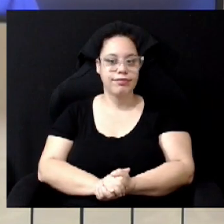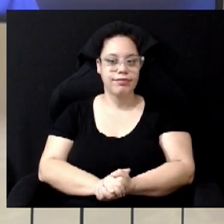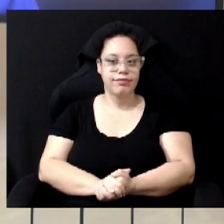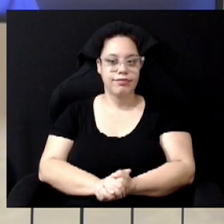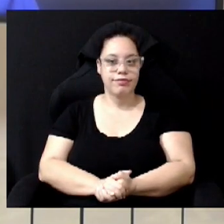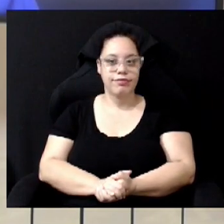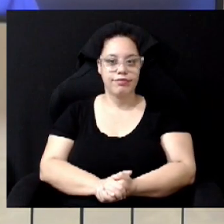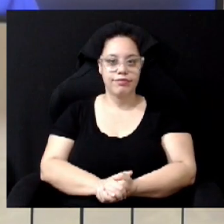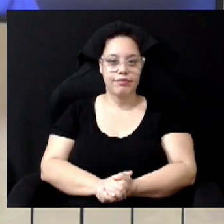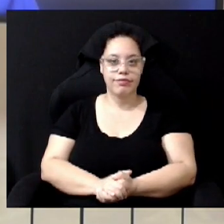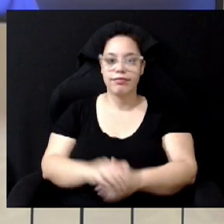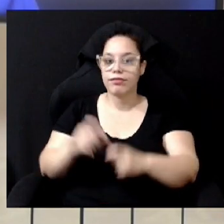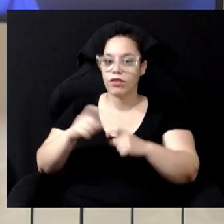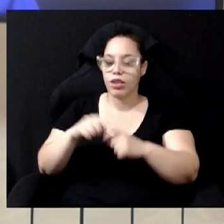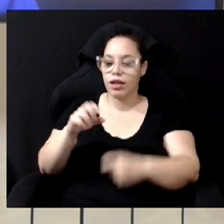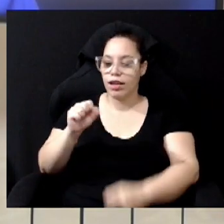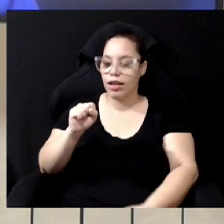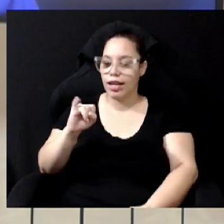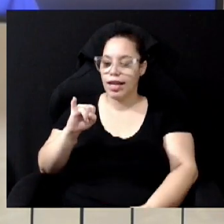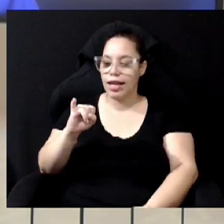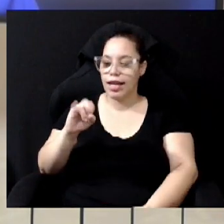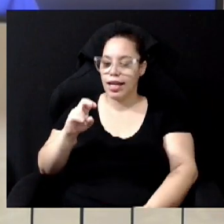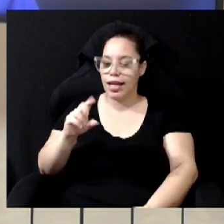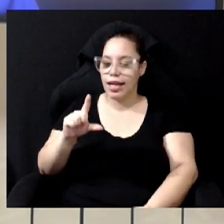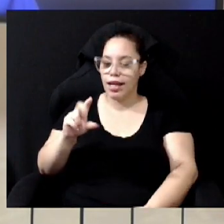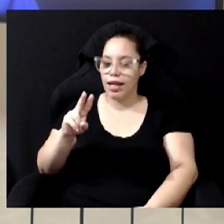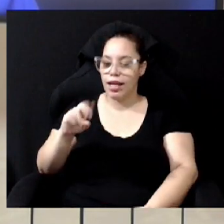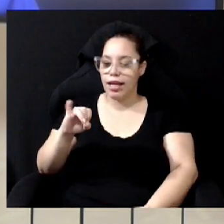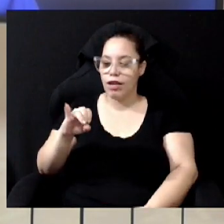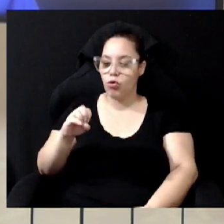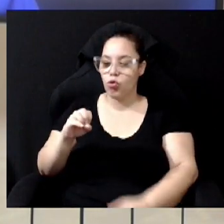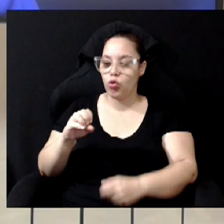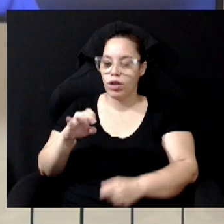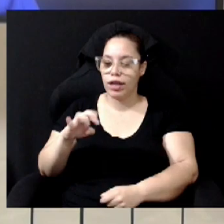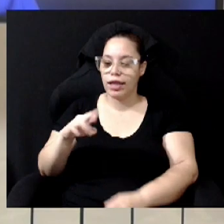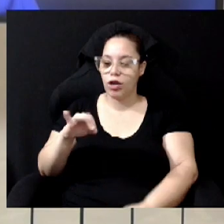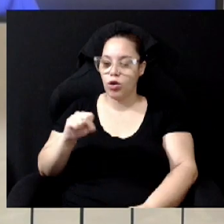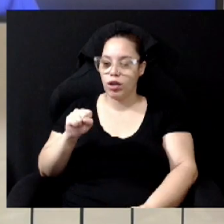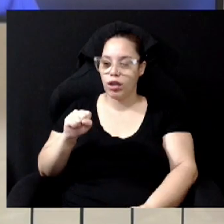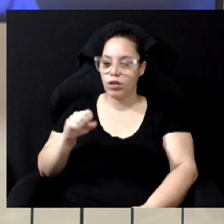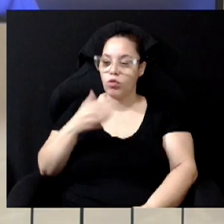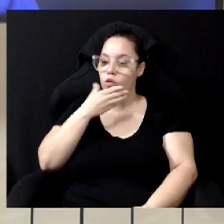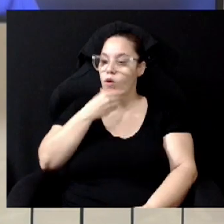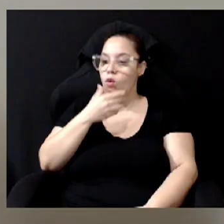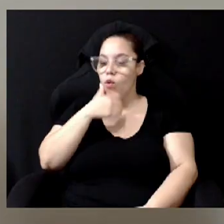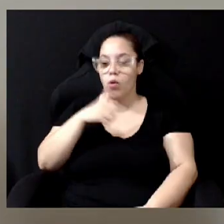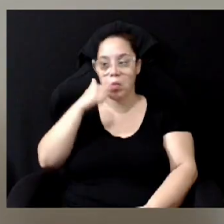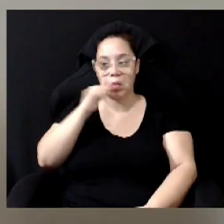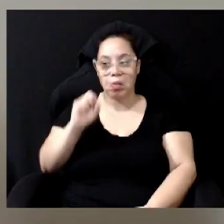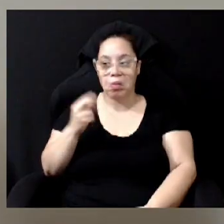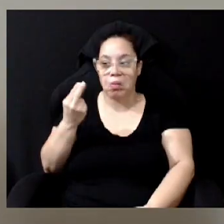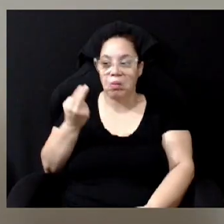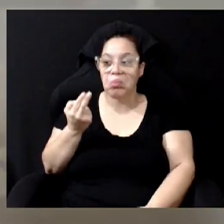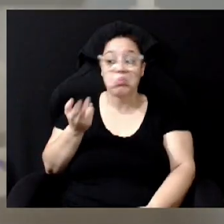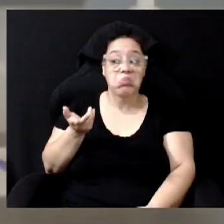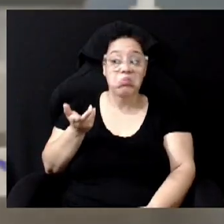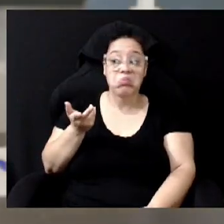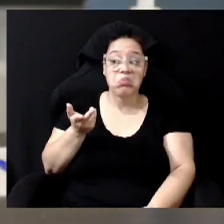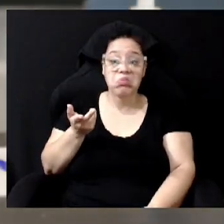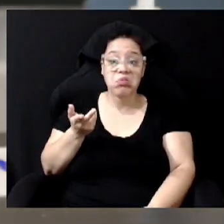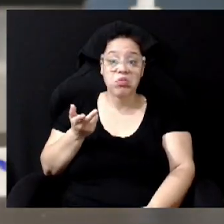Doutor Silvio, no caso da estenose, ela atinge mais homens ou mulheres? É mais frequente